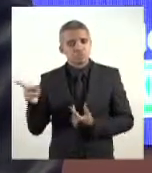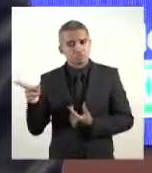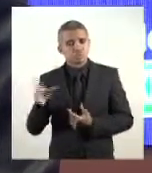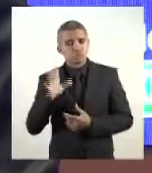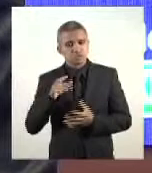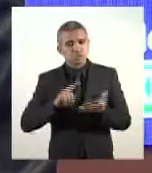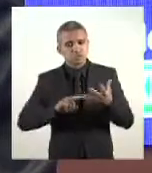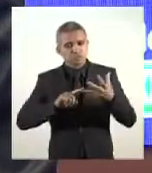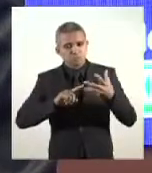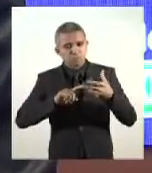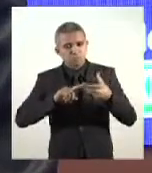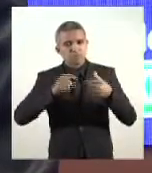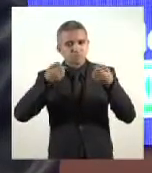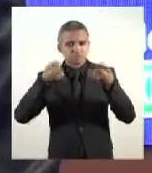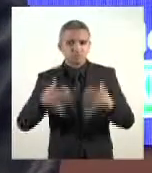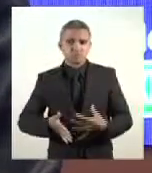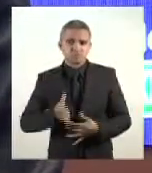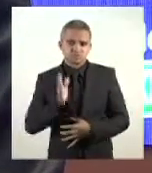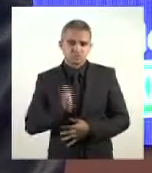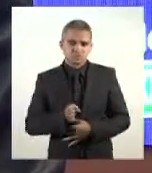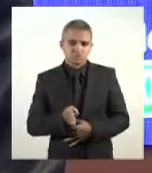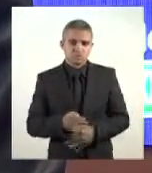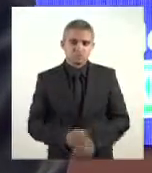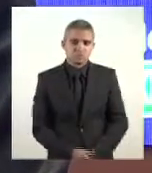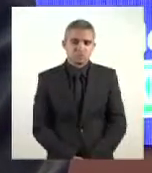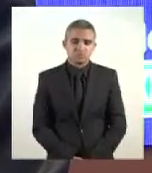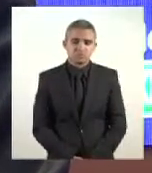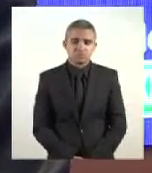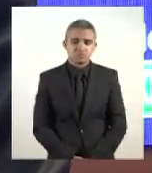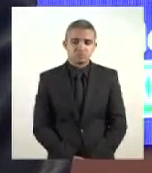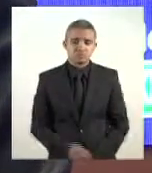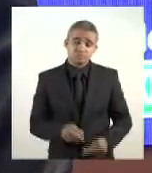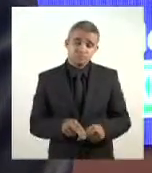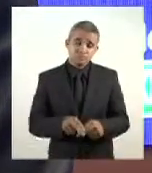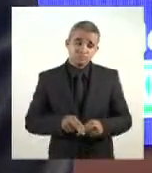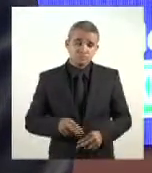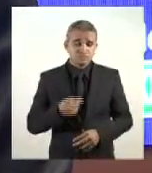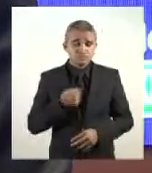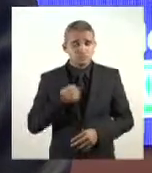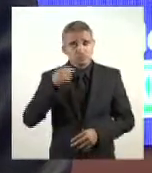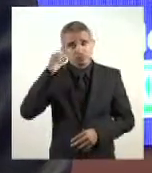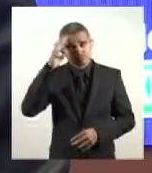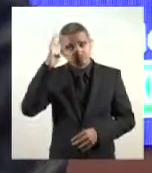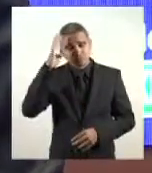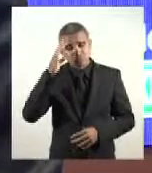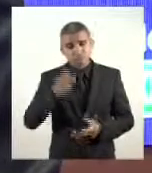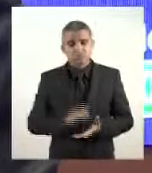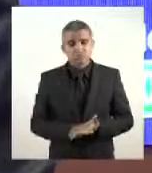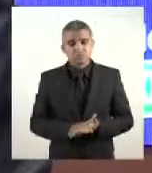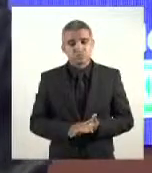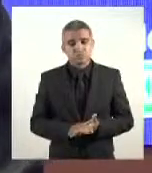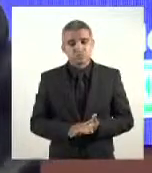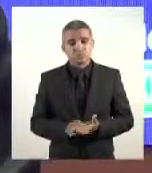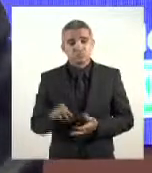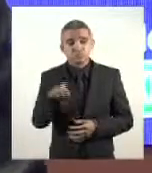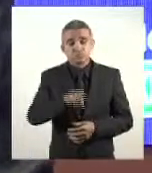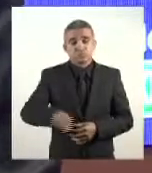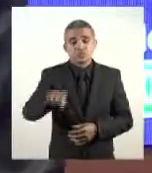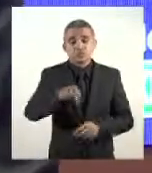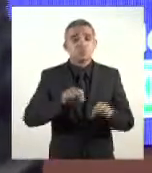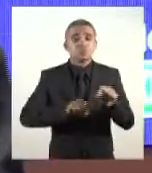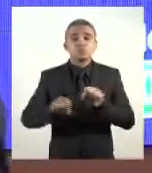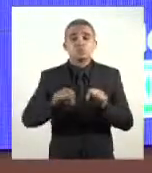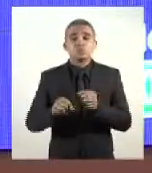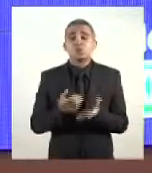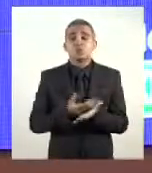citei para trás. Portanto, o que fica aqui é o pleito para que essa casa, inclusive se for o caso, encabece esse movimento de um